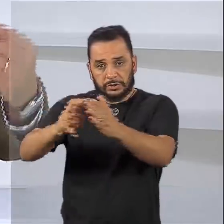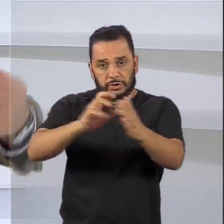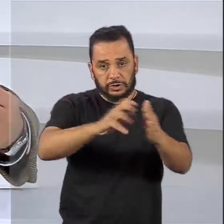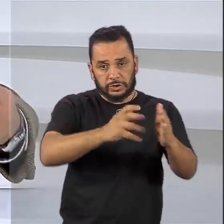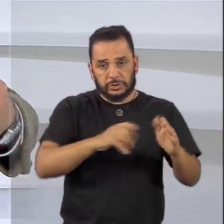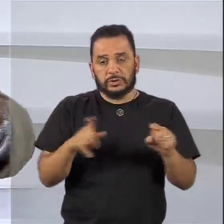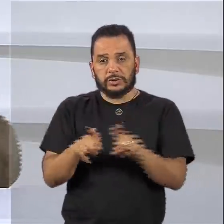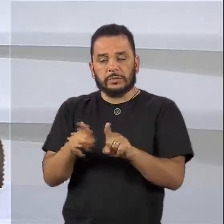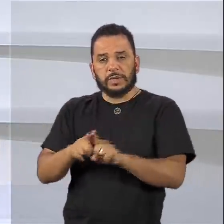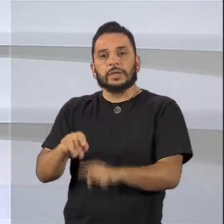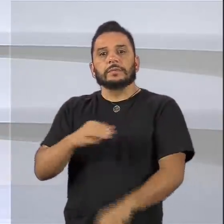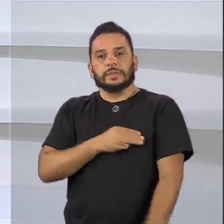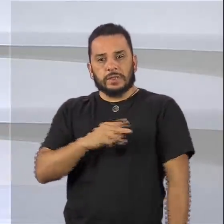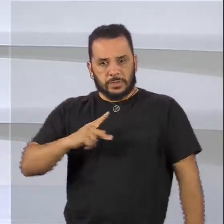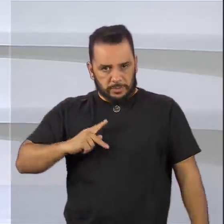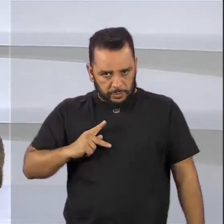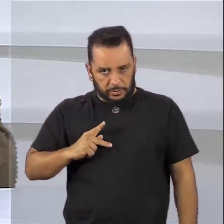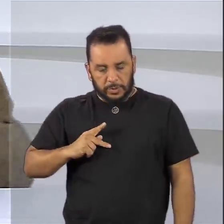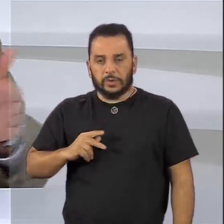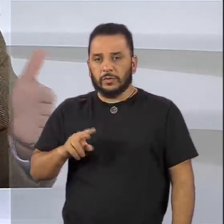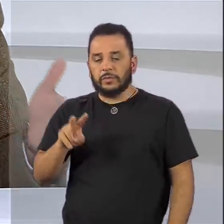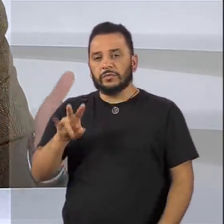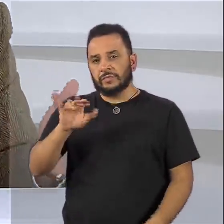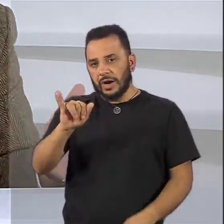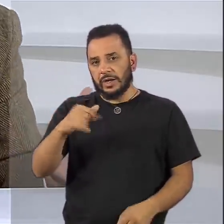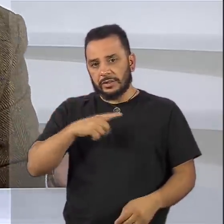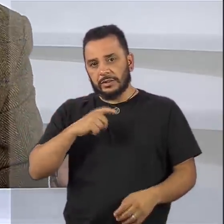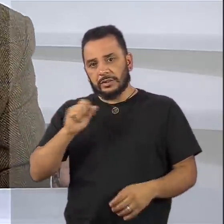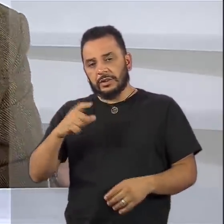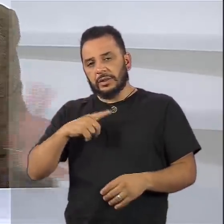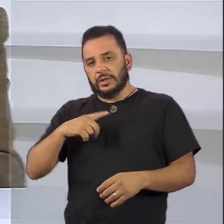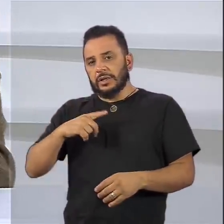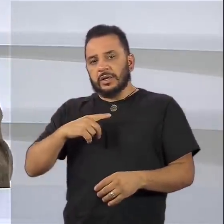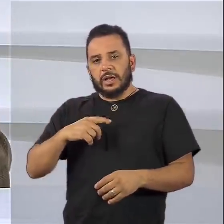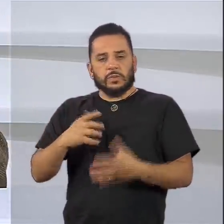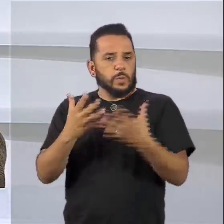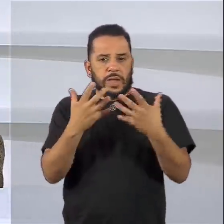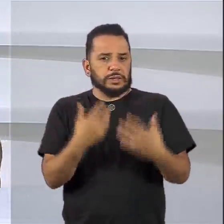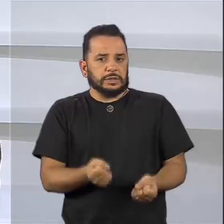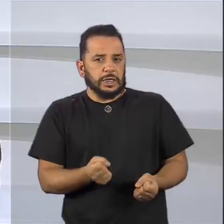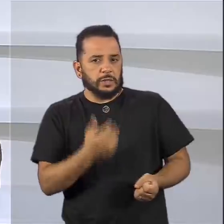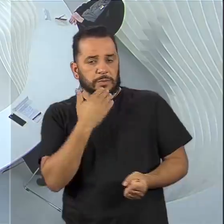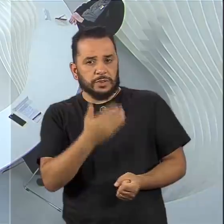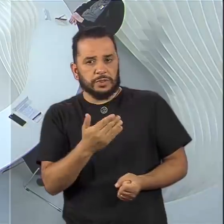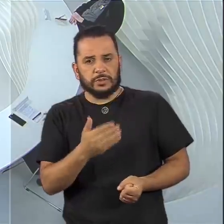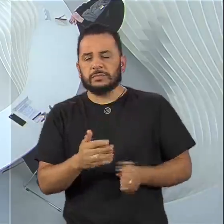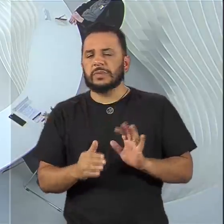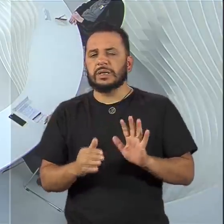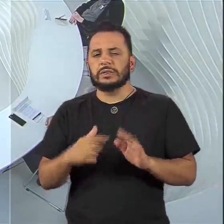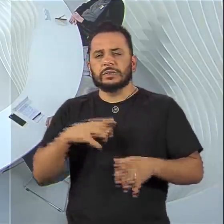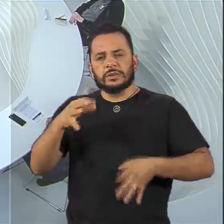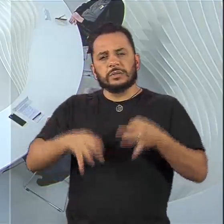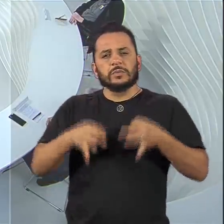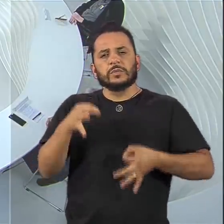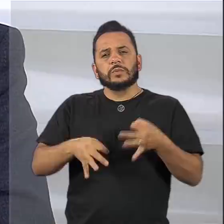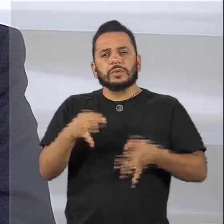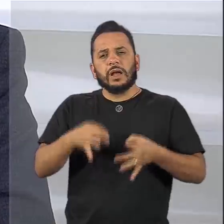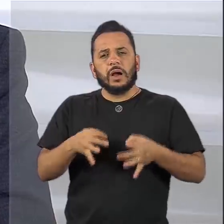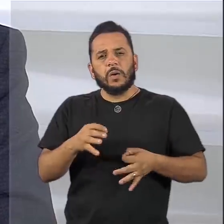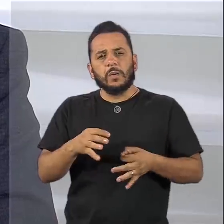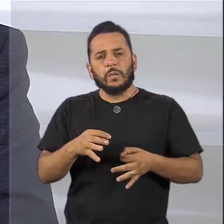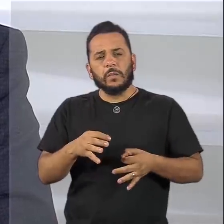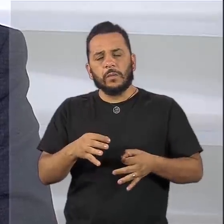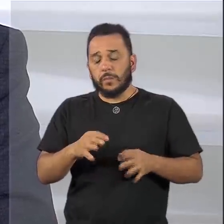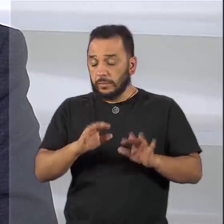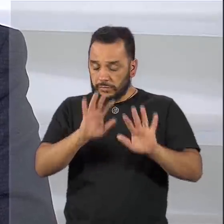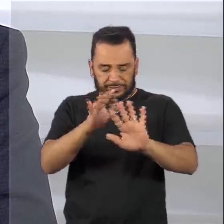Público irão impugnar. Aí abre-se prazo para que ele se defenda. Até o momento. O tribunal não pode ex officio considerar... Não